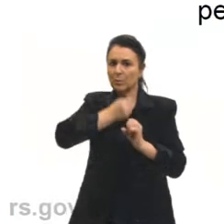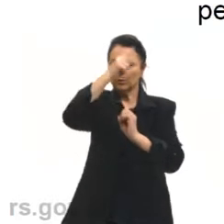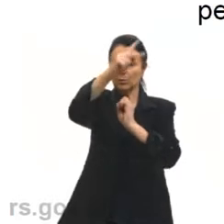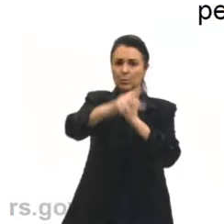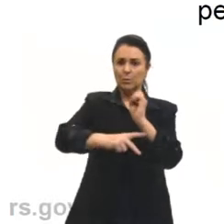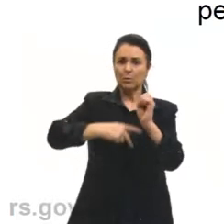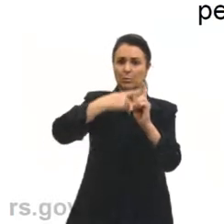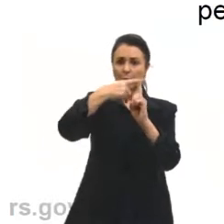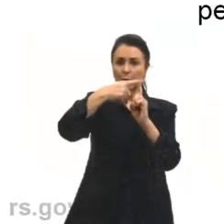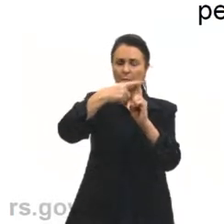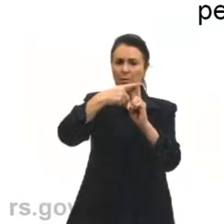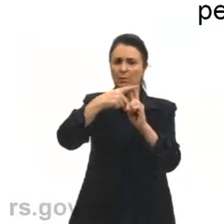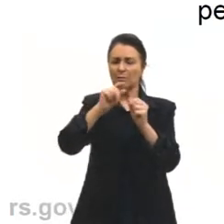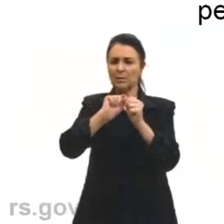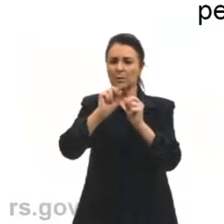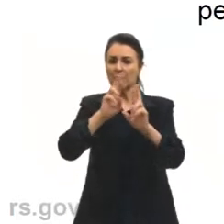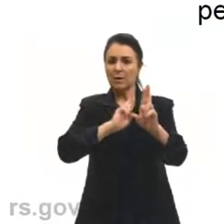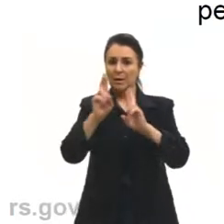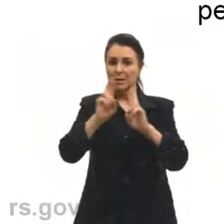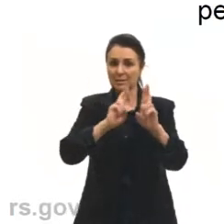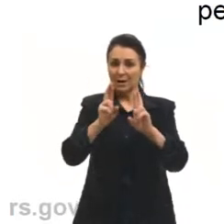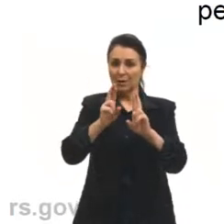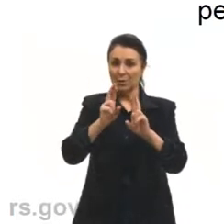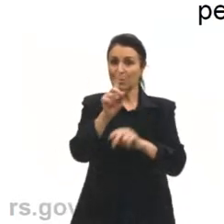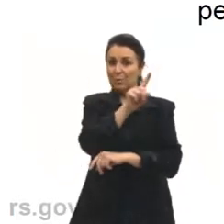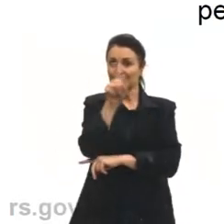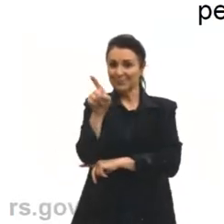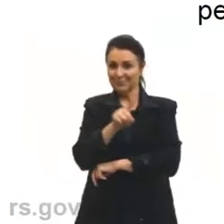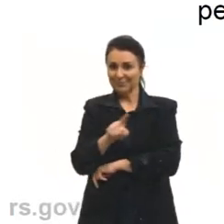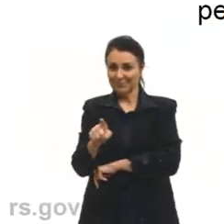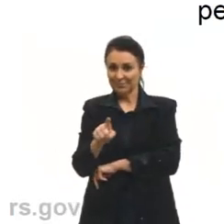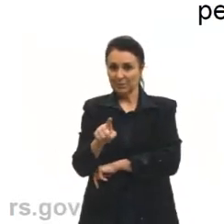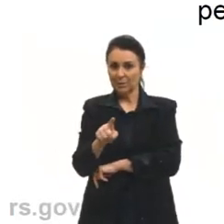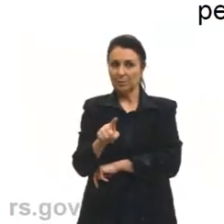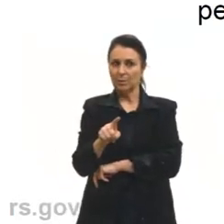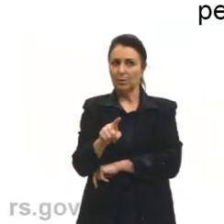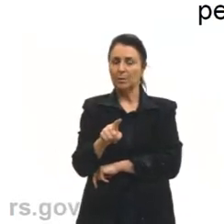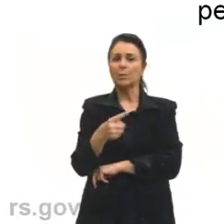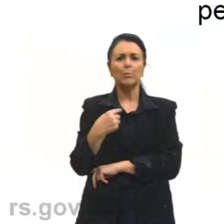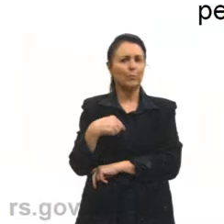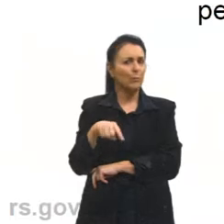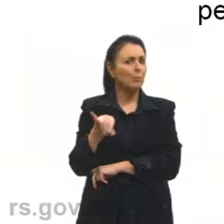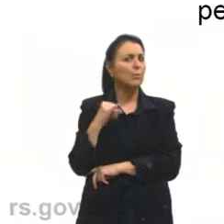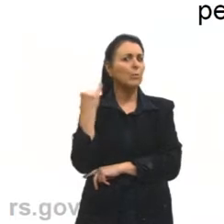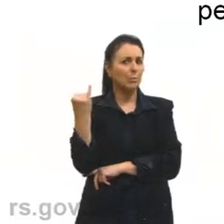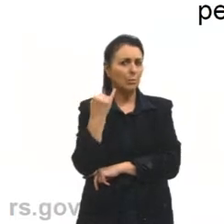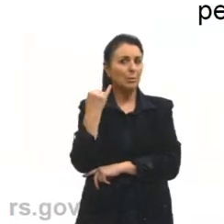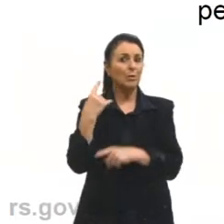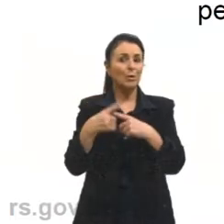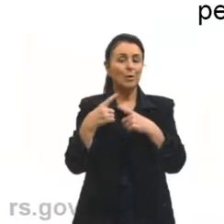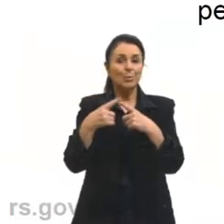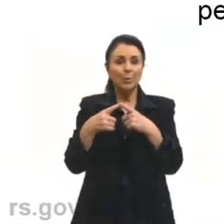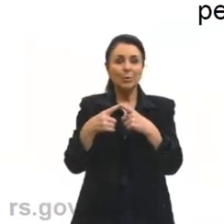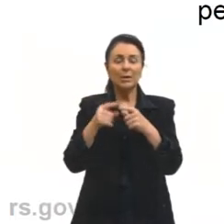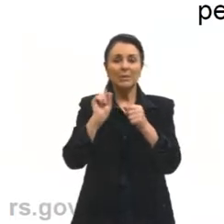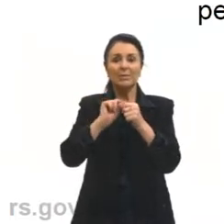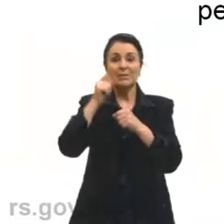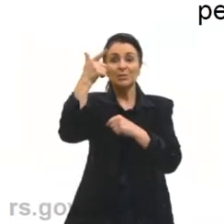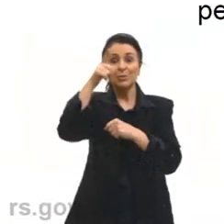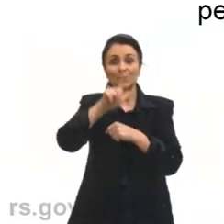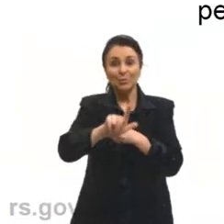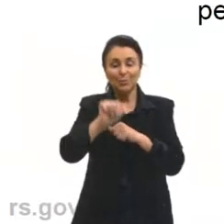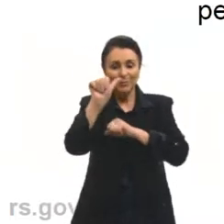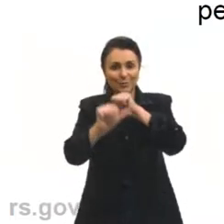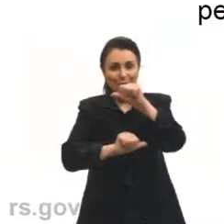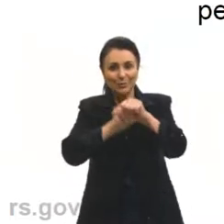prótons ainda relacionar com o número atômico e foi fundamental né porque remodelou a nossa tabela periódica